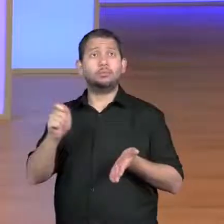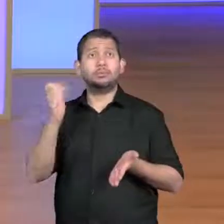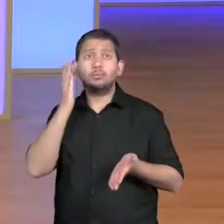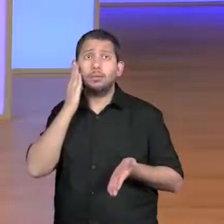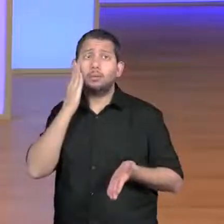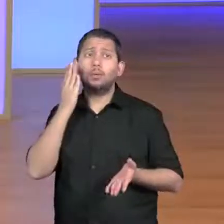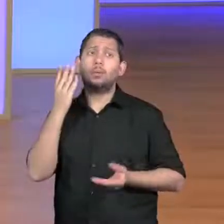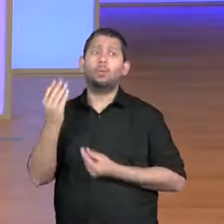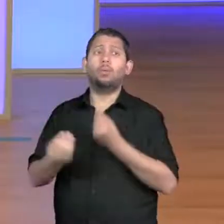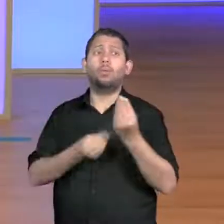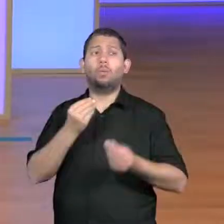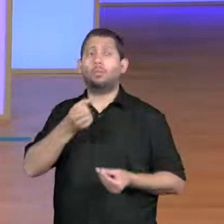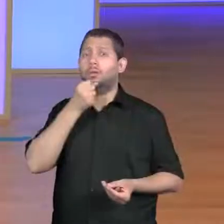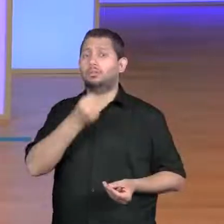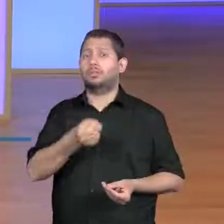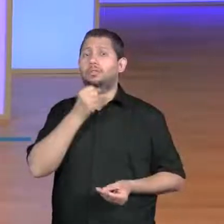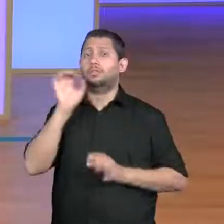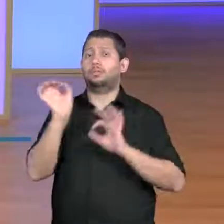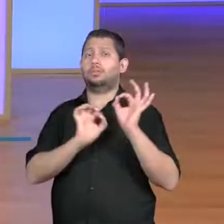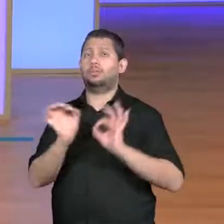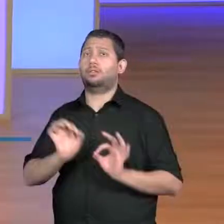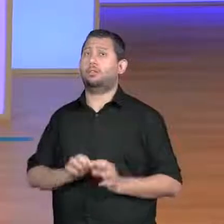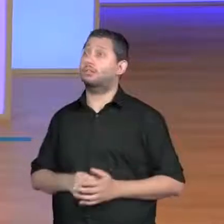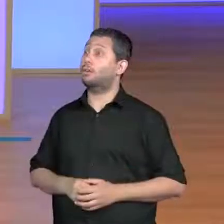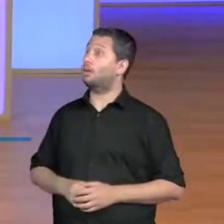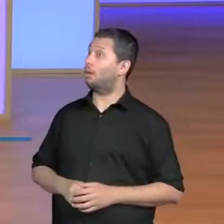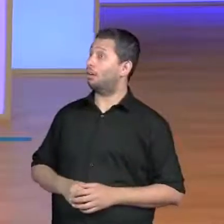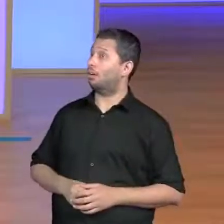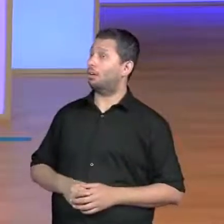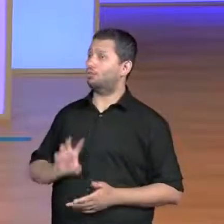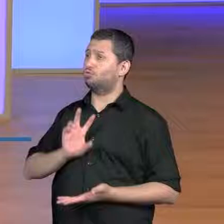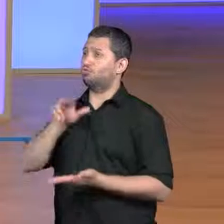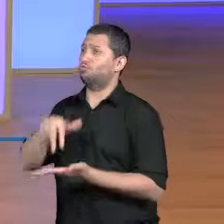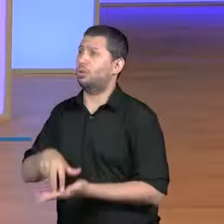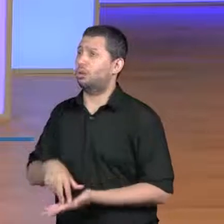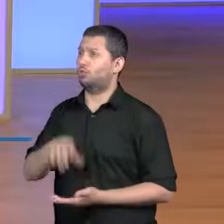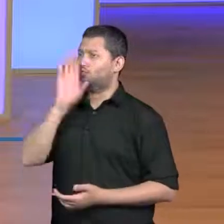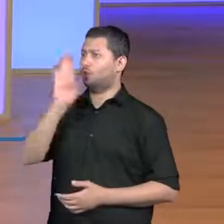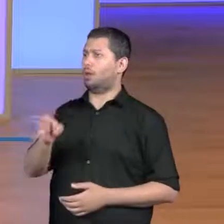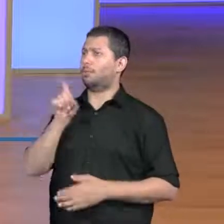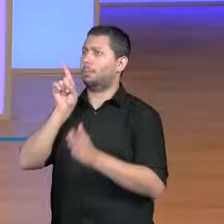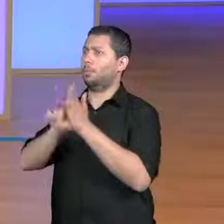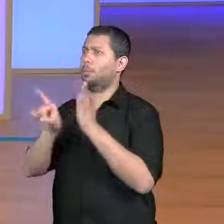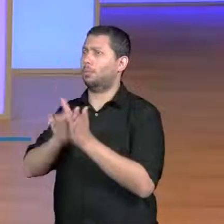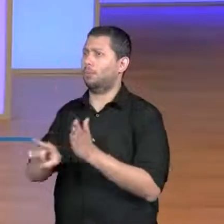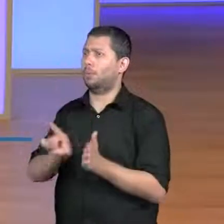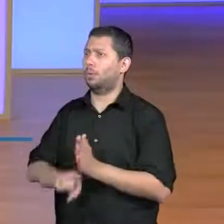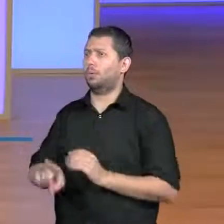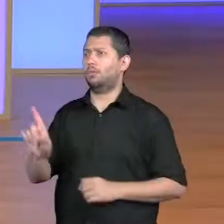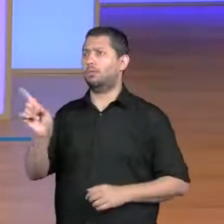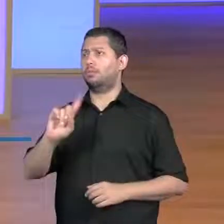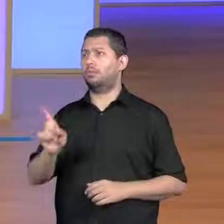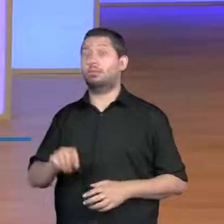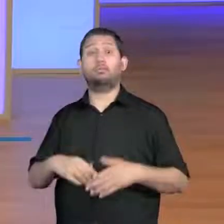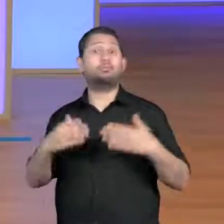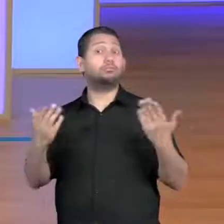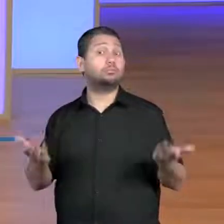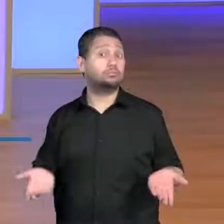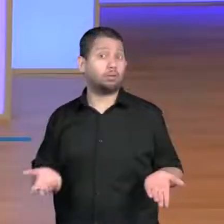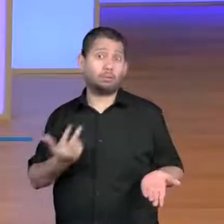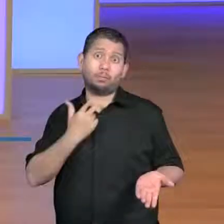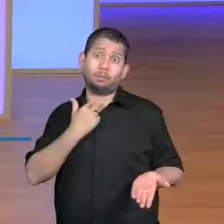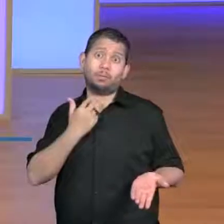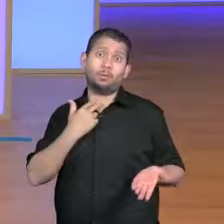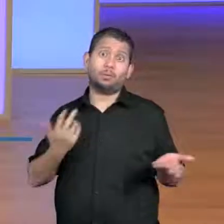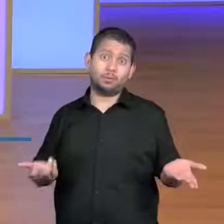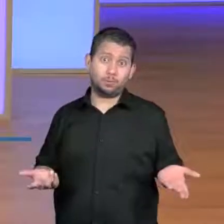dessa entrevista. Ah, então não é só chegar aqui e sair fazendo um monte de não. pergunta. Imagina, não pode, né? Então,